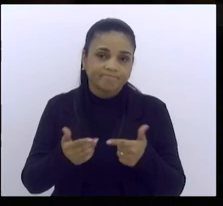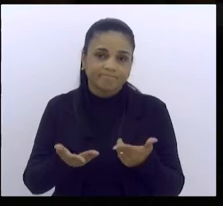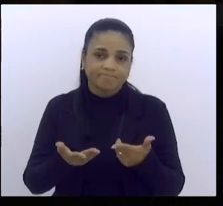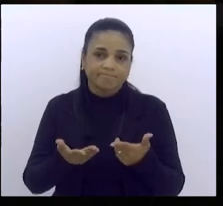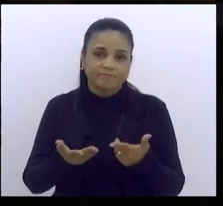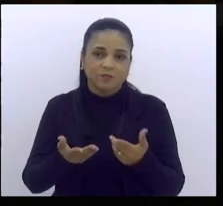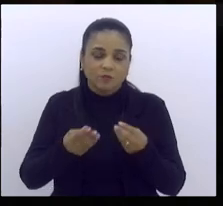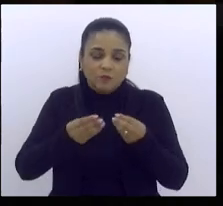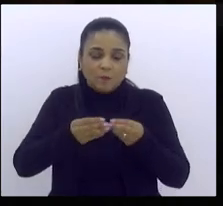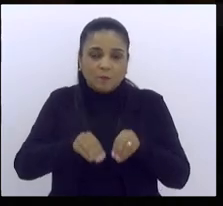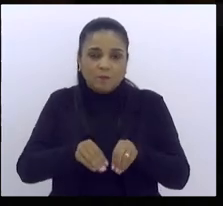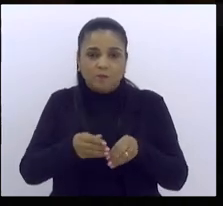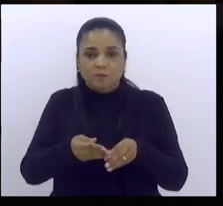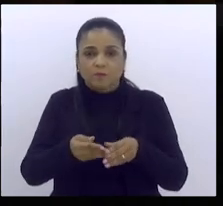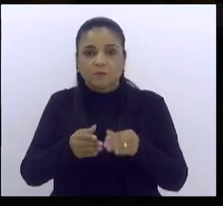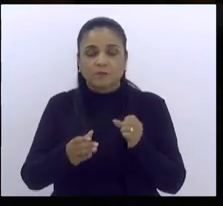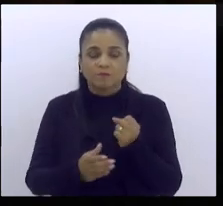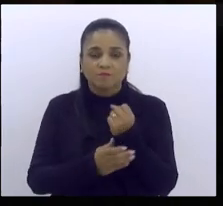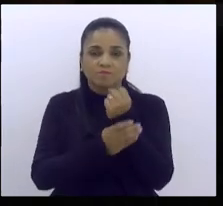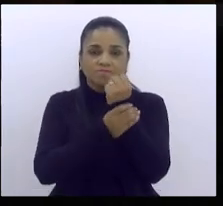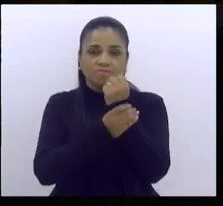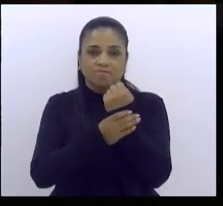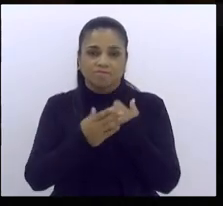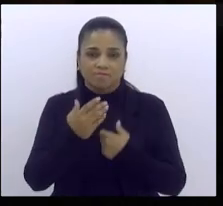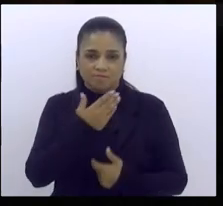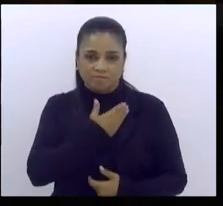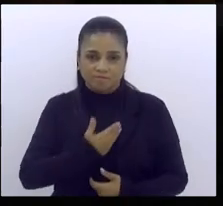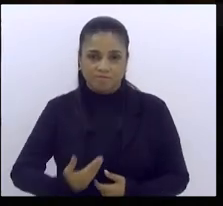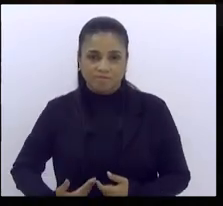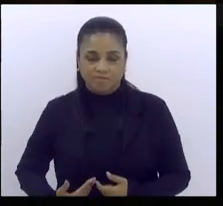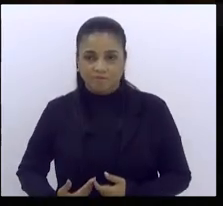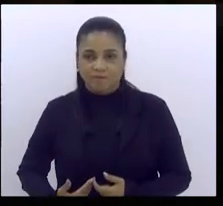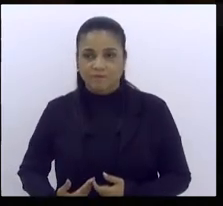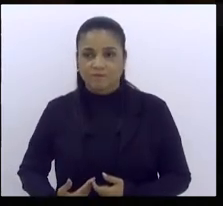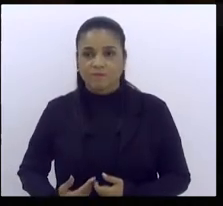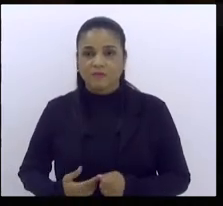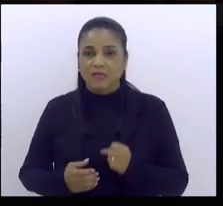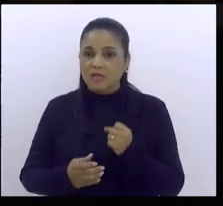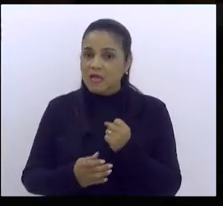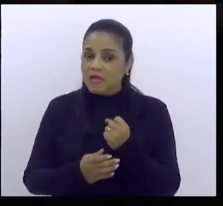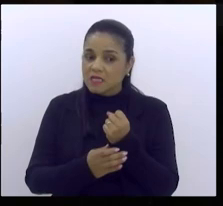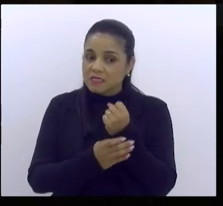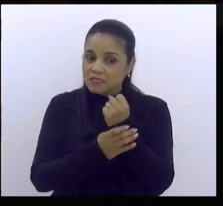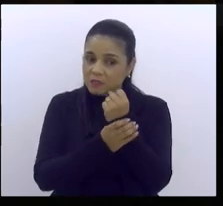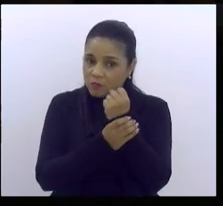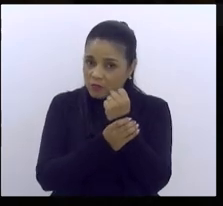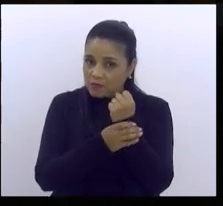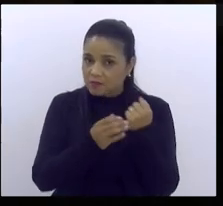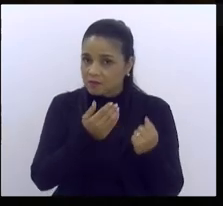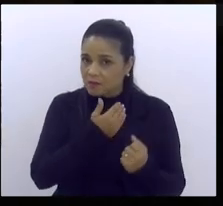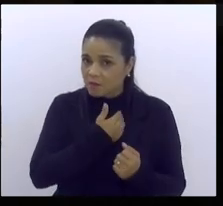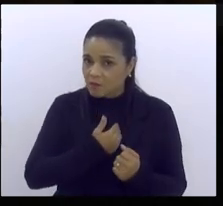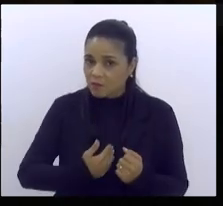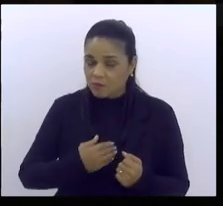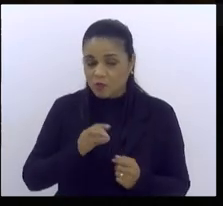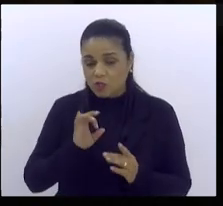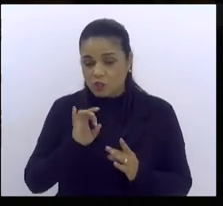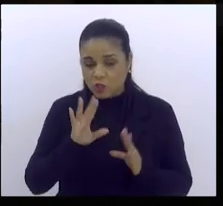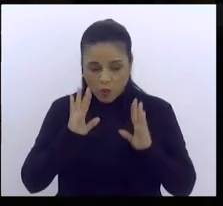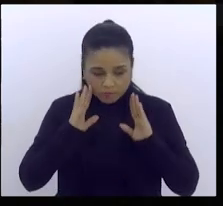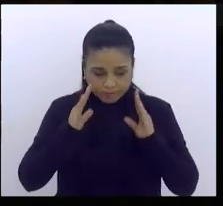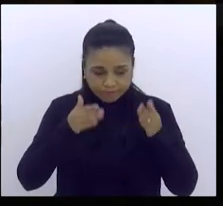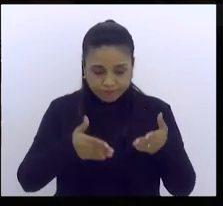o drama da segurança pública? O problema da segurança pública não está restrito, única e exclusivamente,